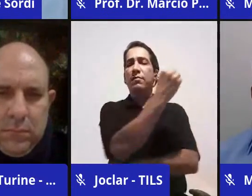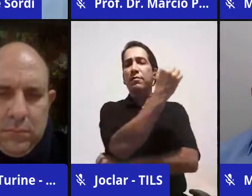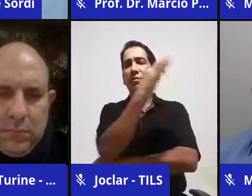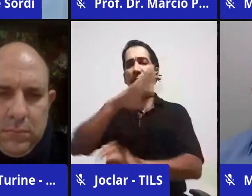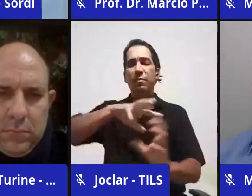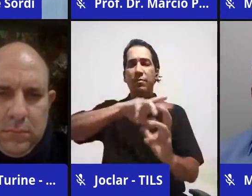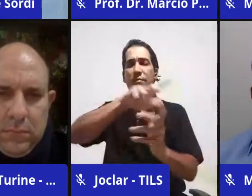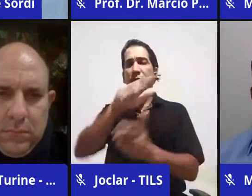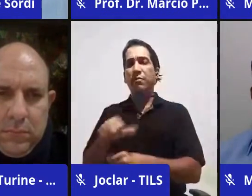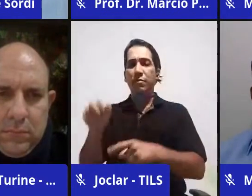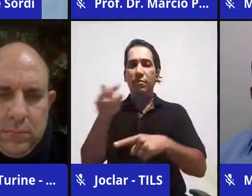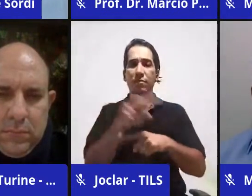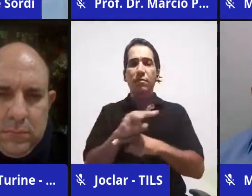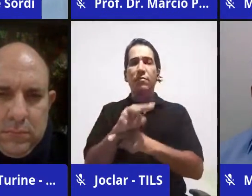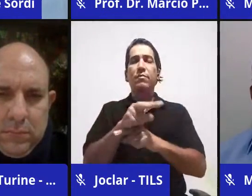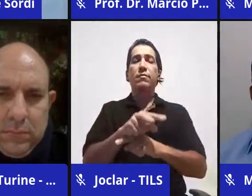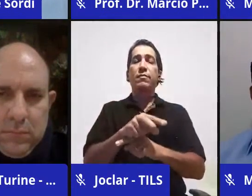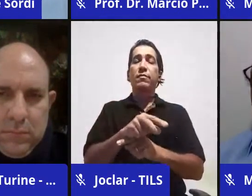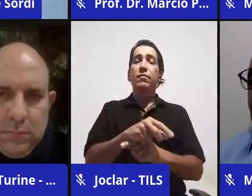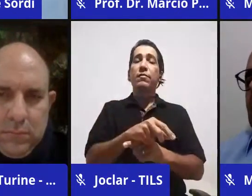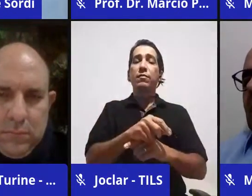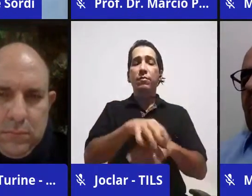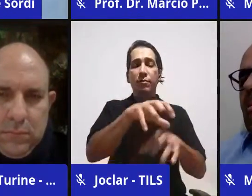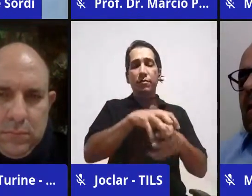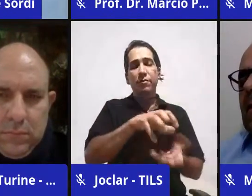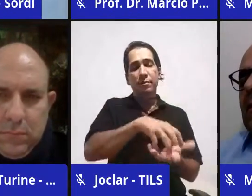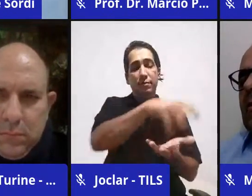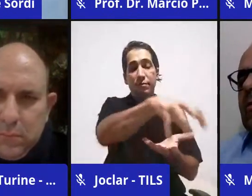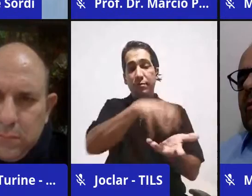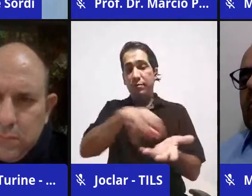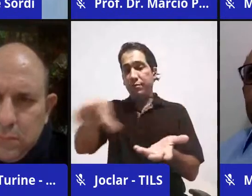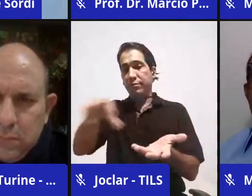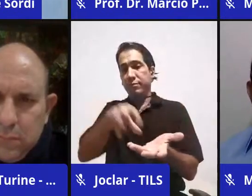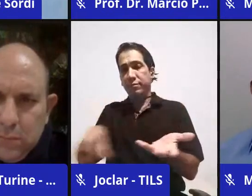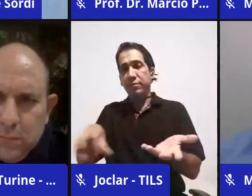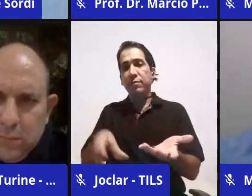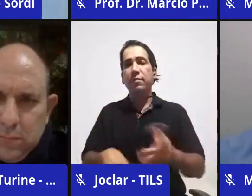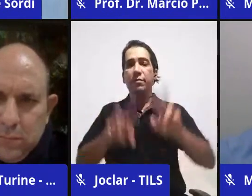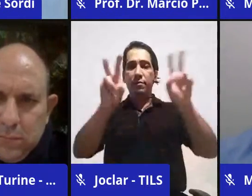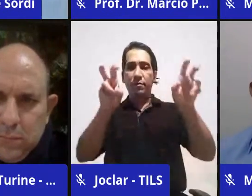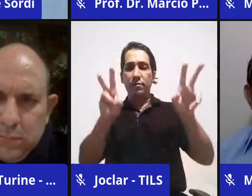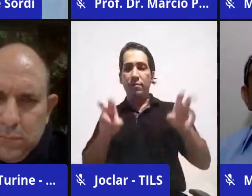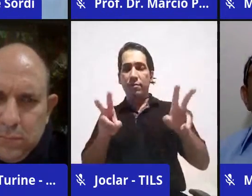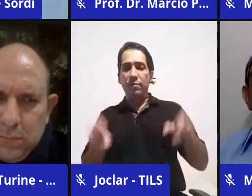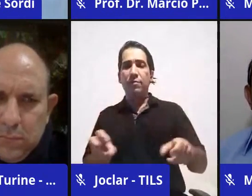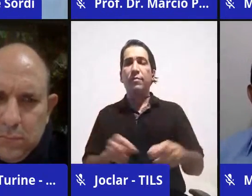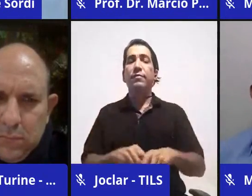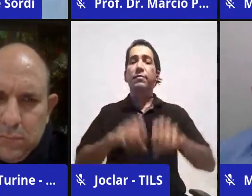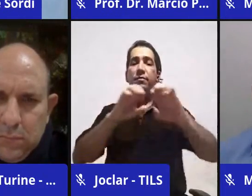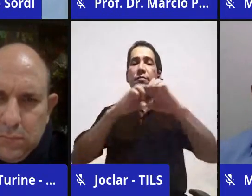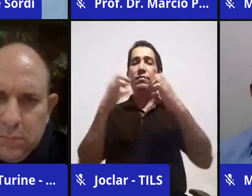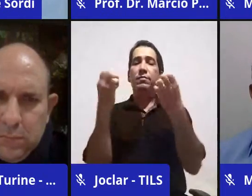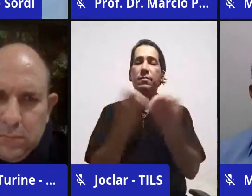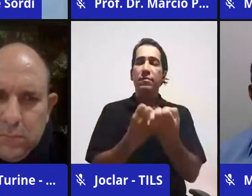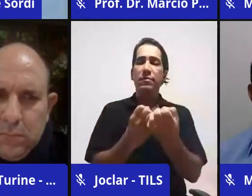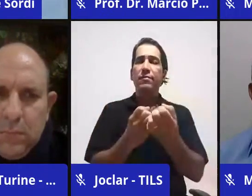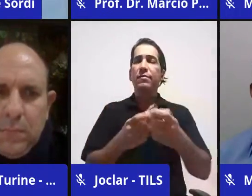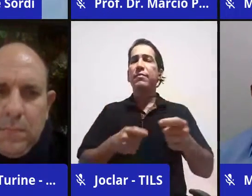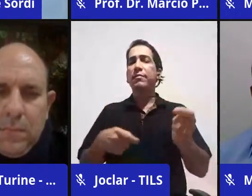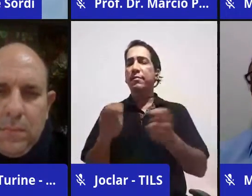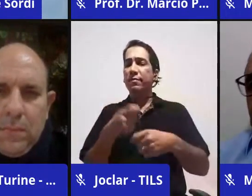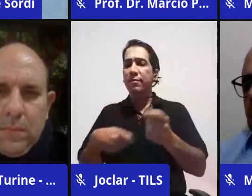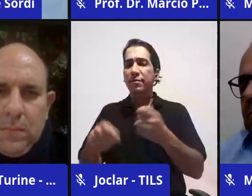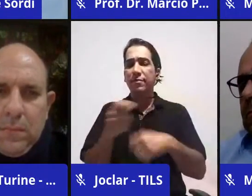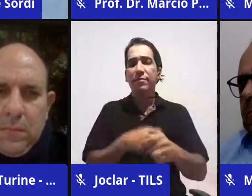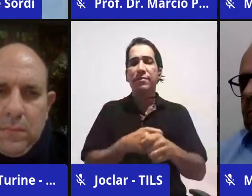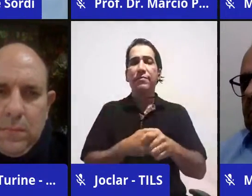dividida por eixos temáticos. Esse evento é desenvolvido coletivamente e só é possível graças